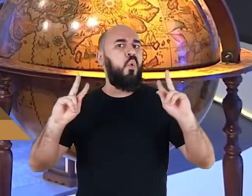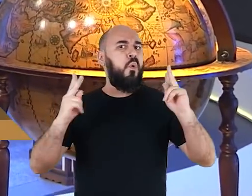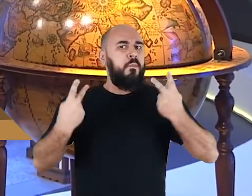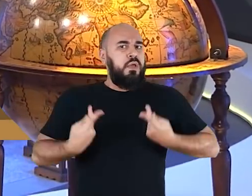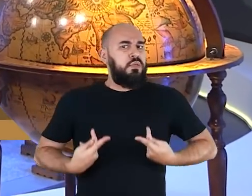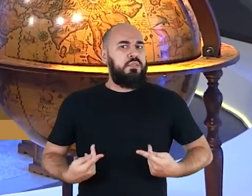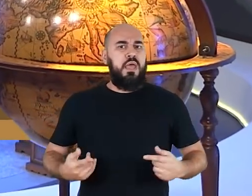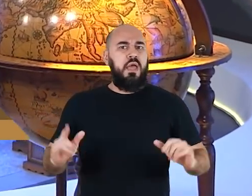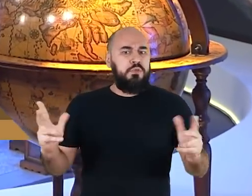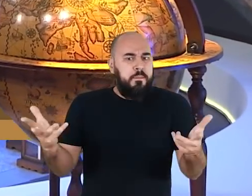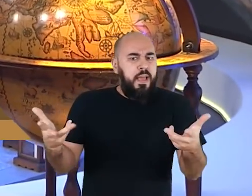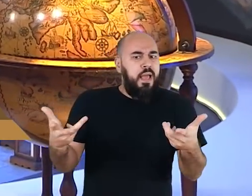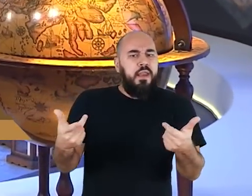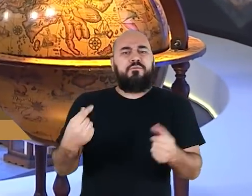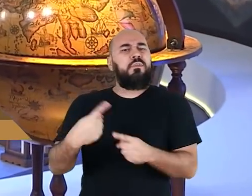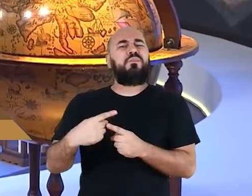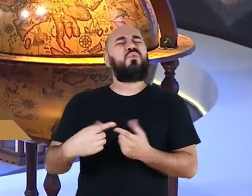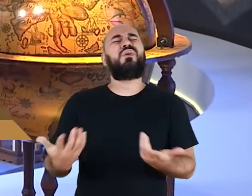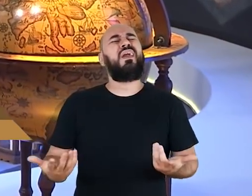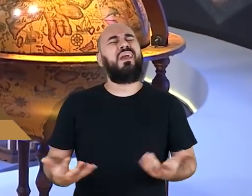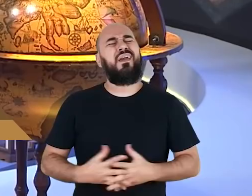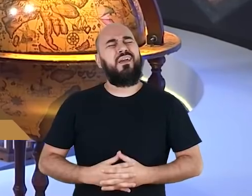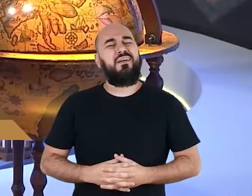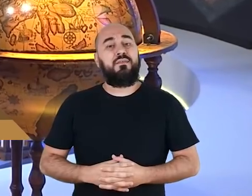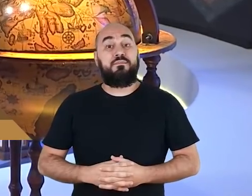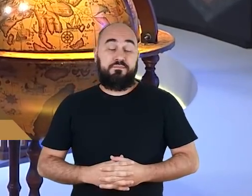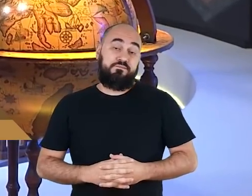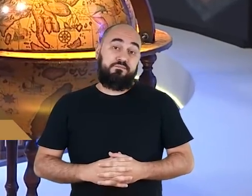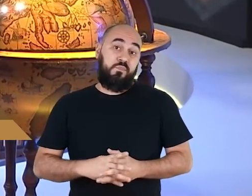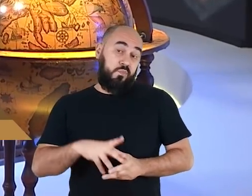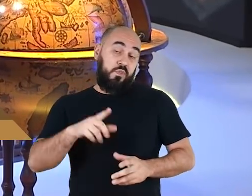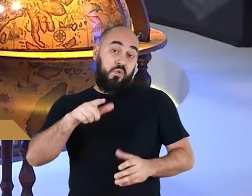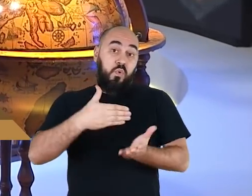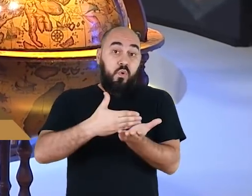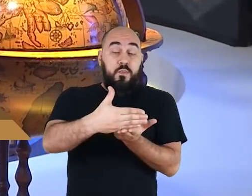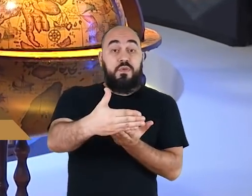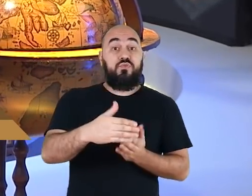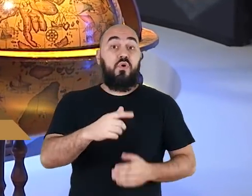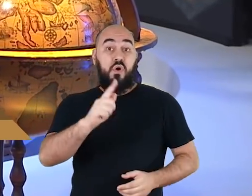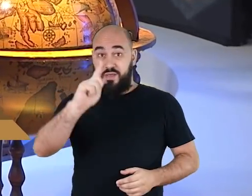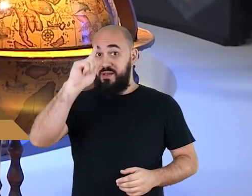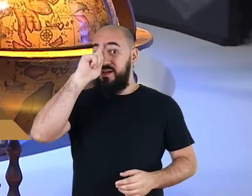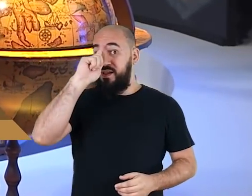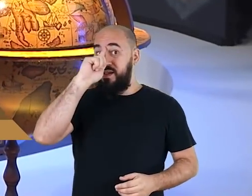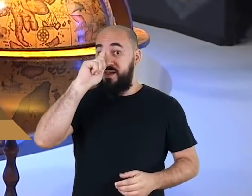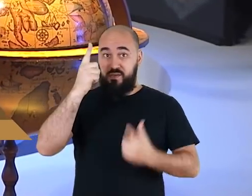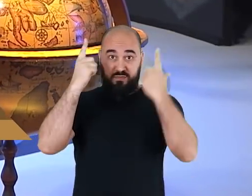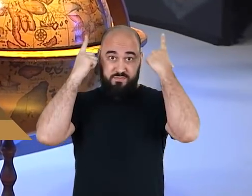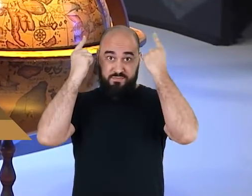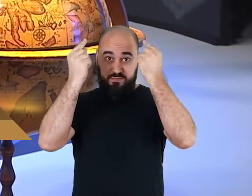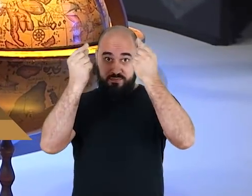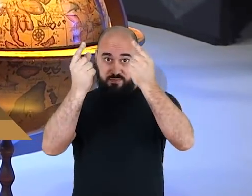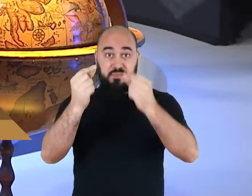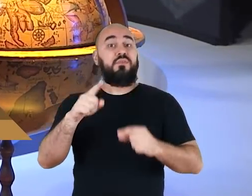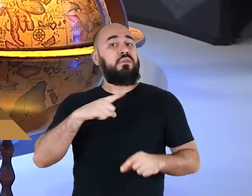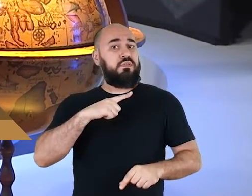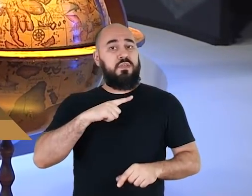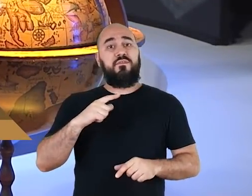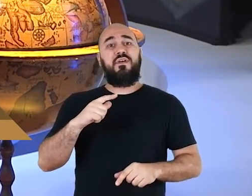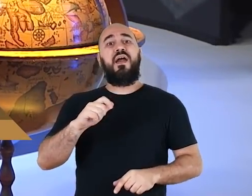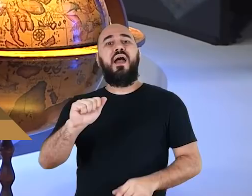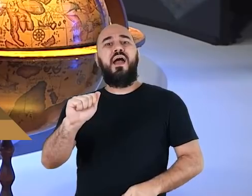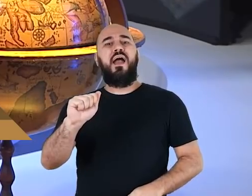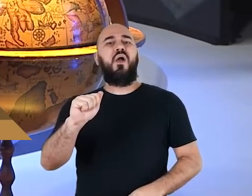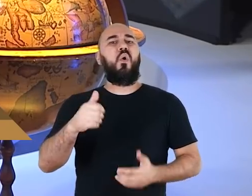alguns estudiosos, tudo começou com a expansão do mundo grego feita pelo exército de Alexandre o Grande. Eu estou falando do